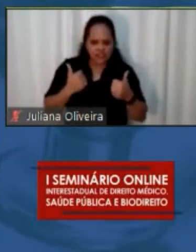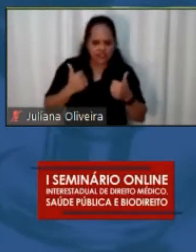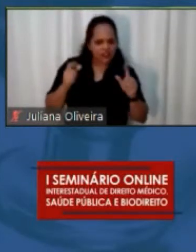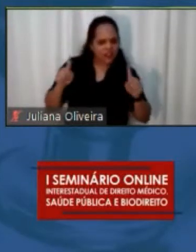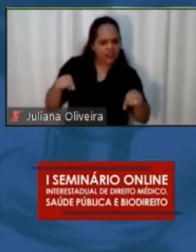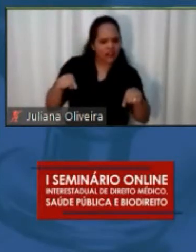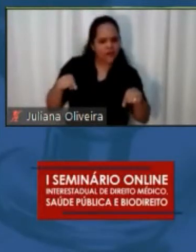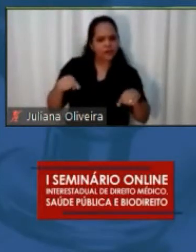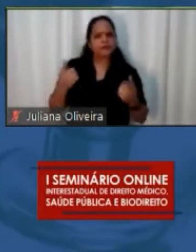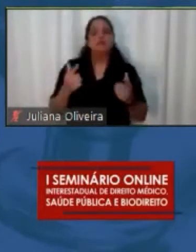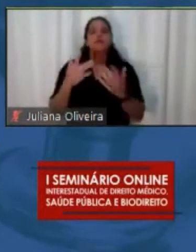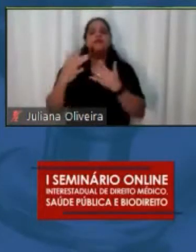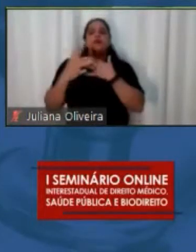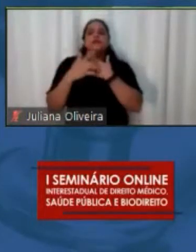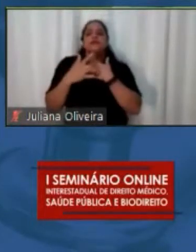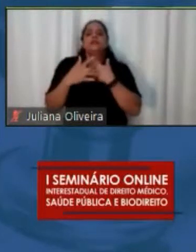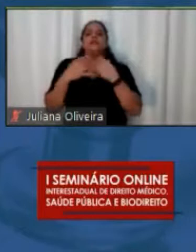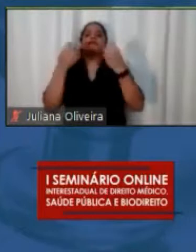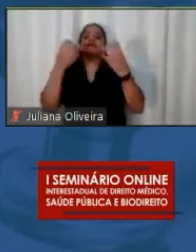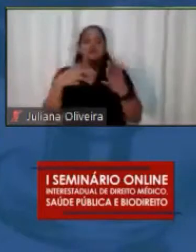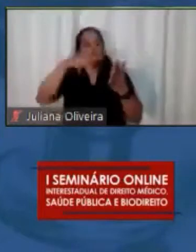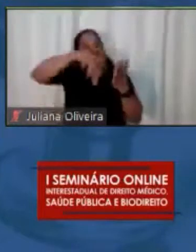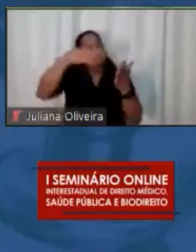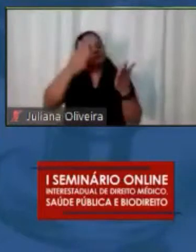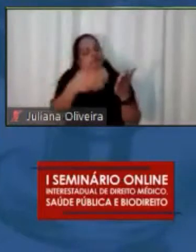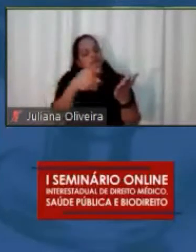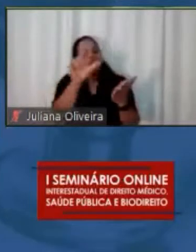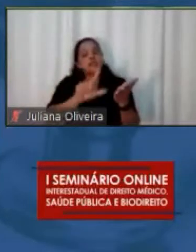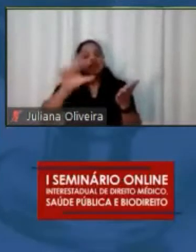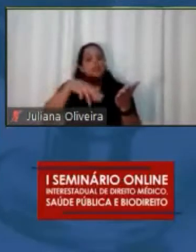mostra? Muito bem. Aqui é uma